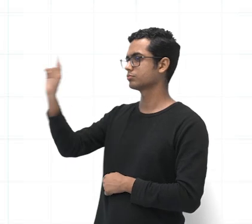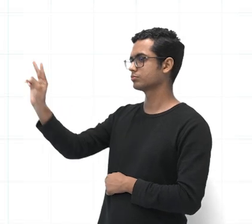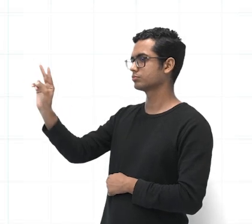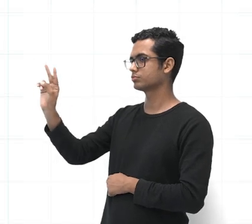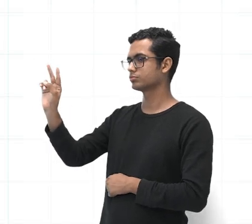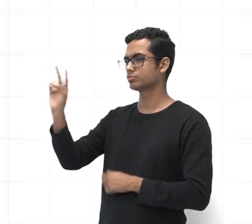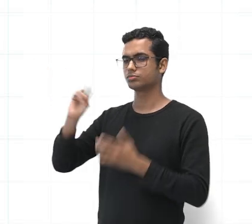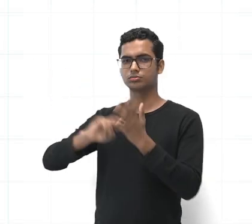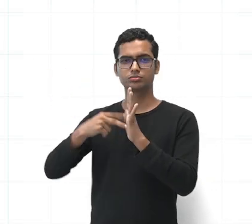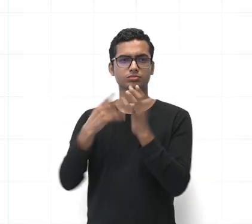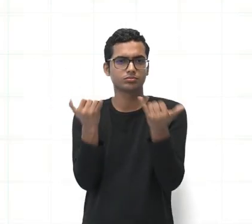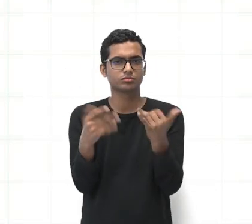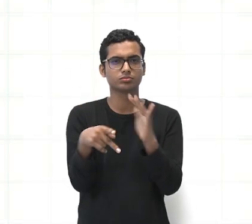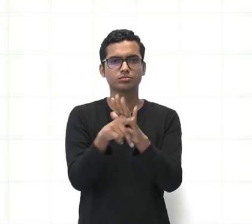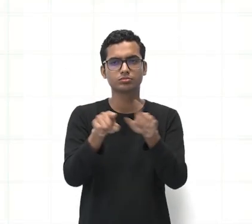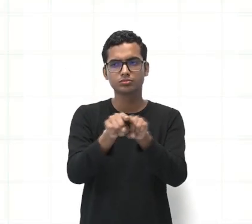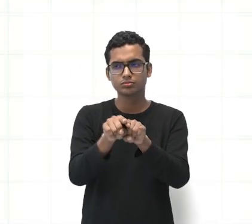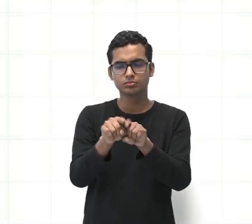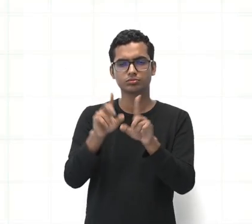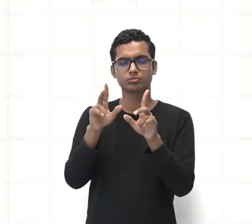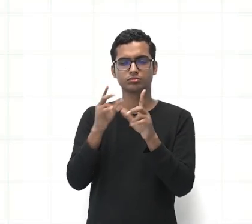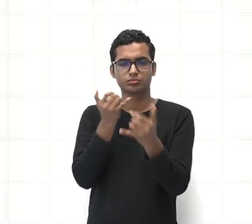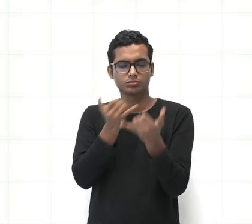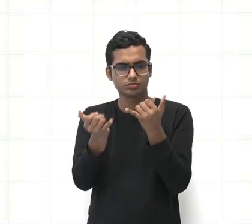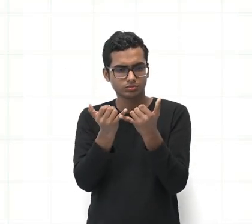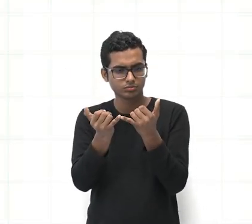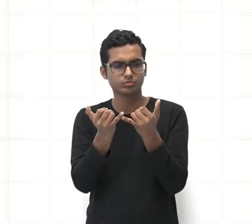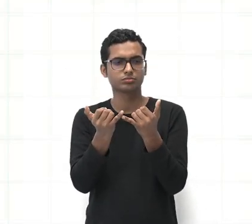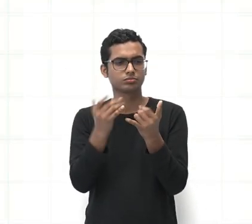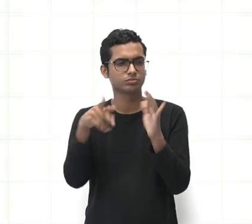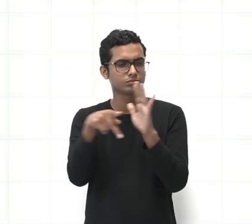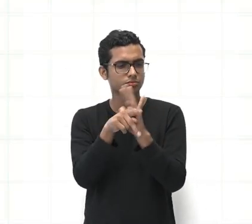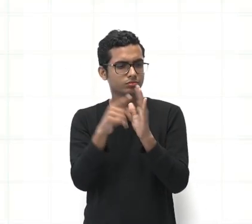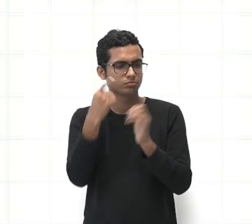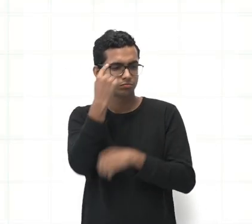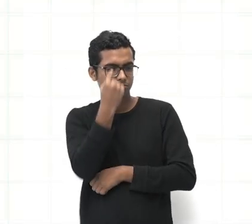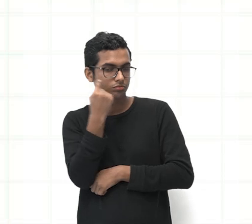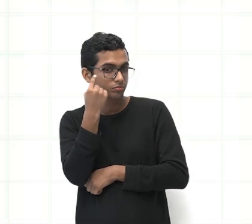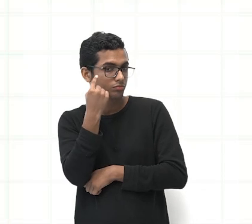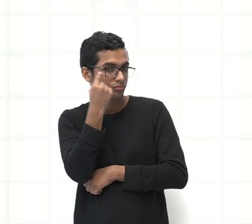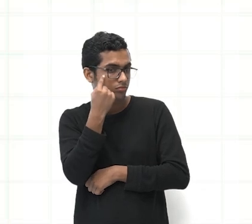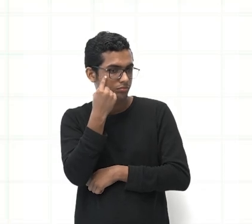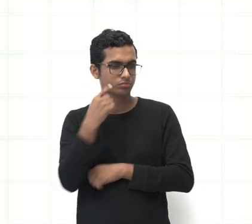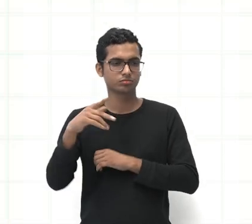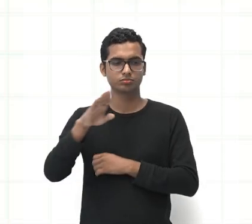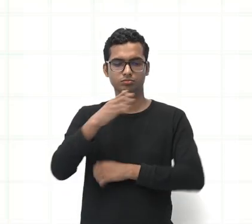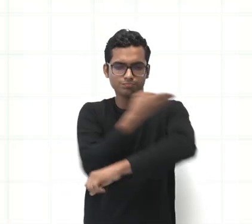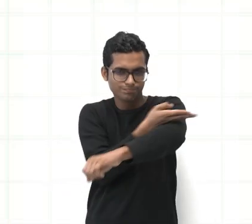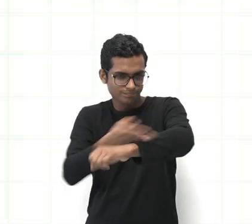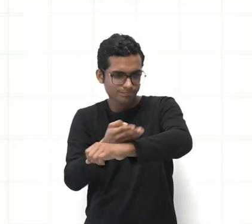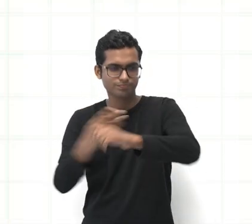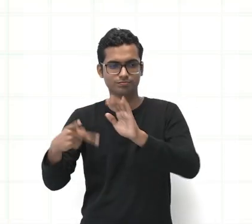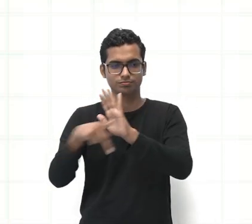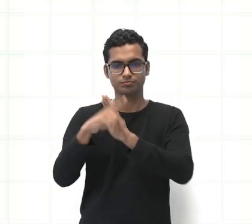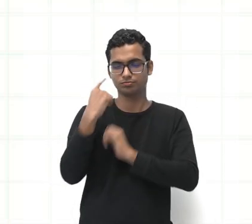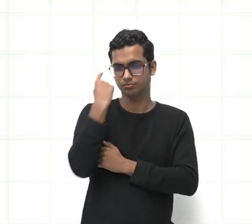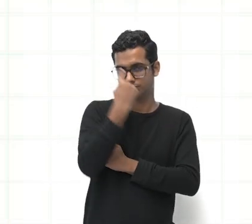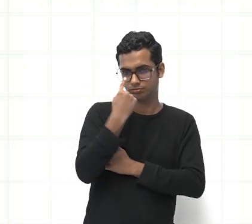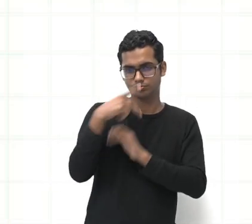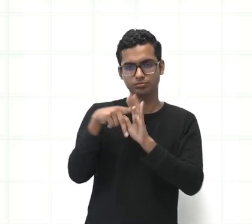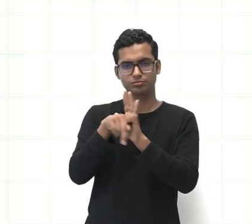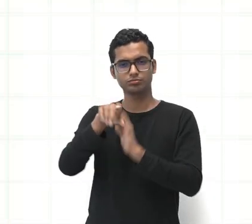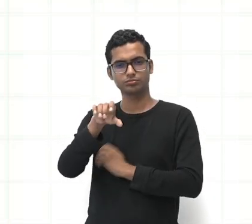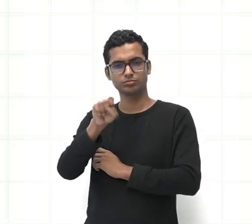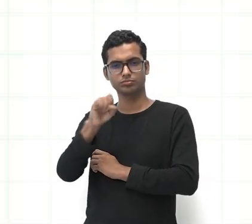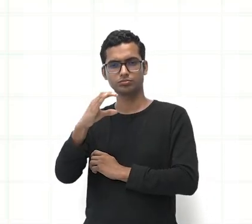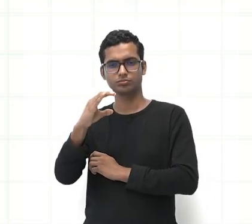significado, que é o branco dos olhos, É só você observar ao espelho aí o branco dos olhos, você está observando a esclera.